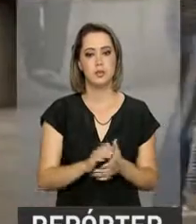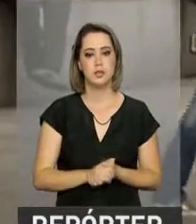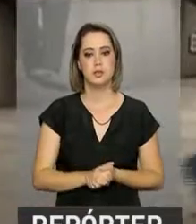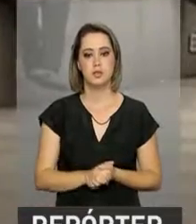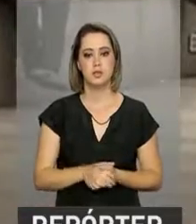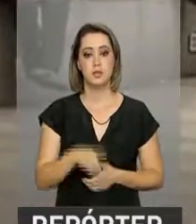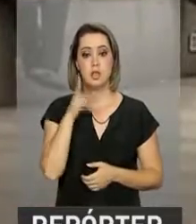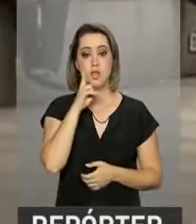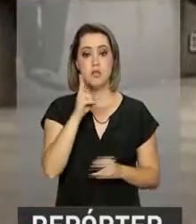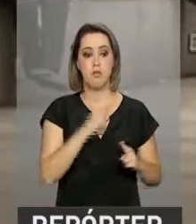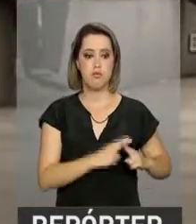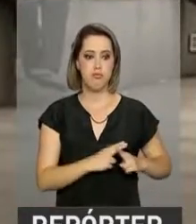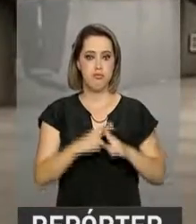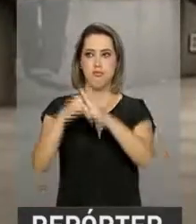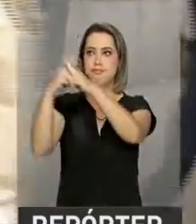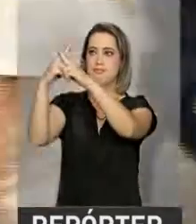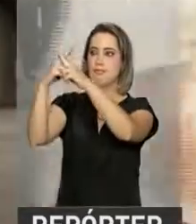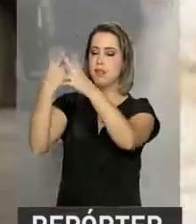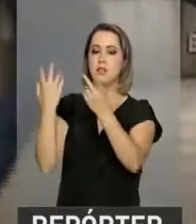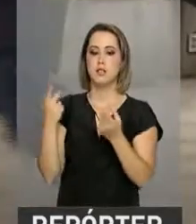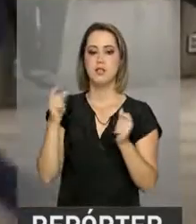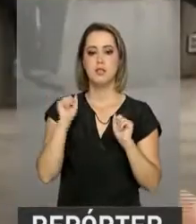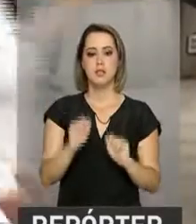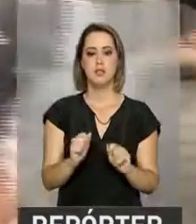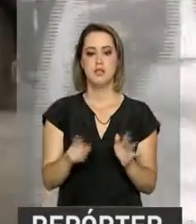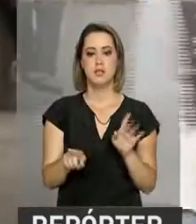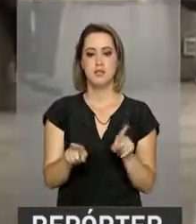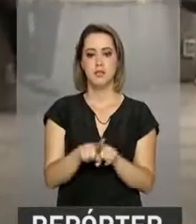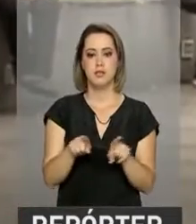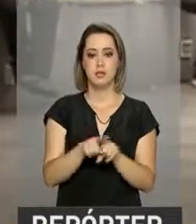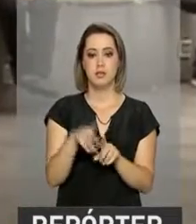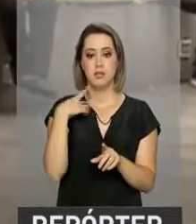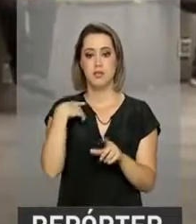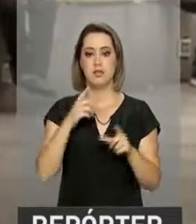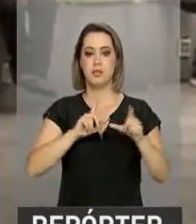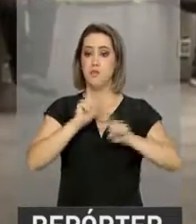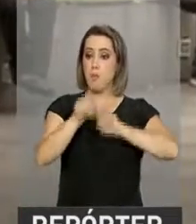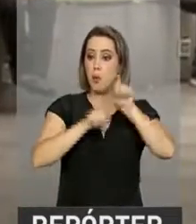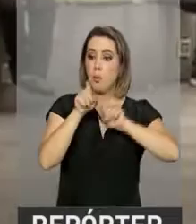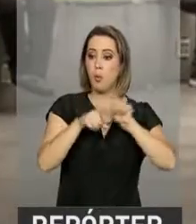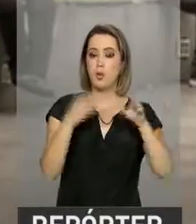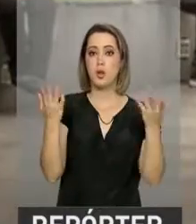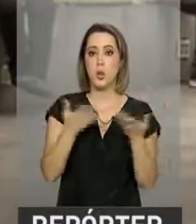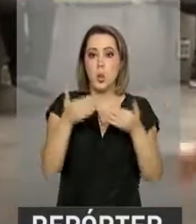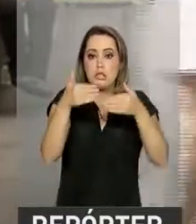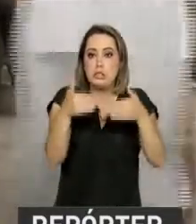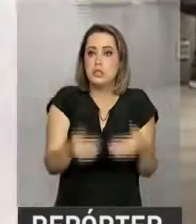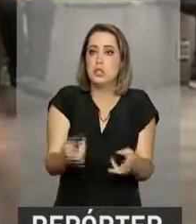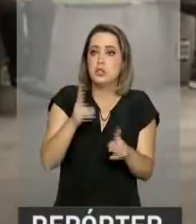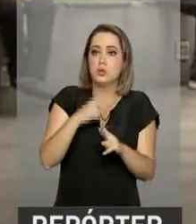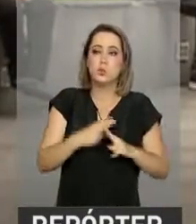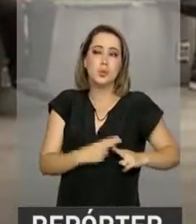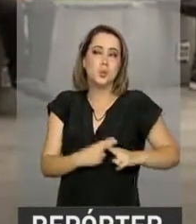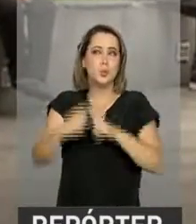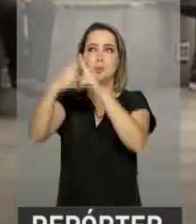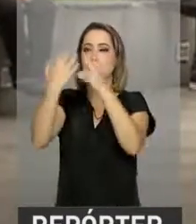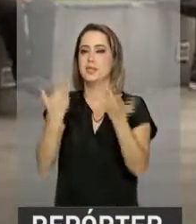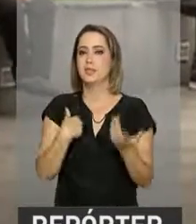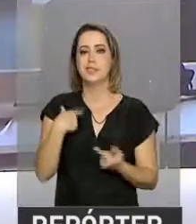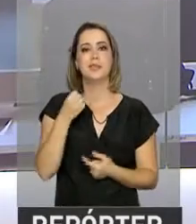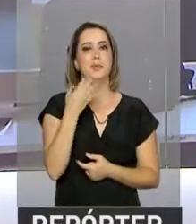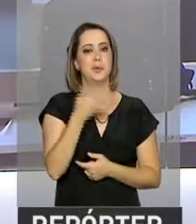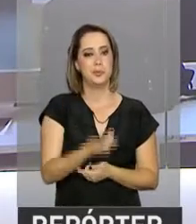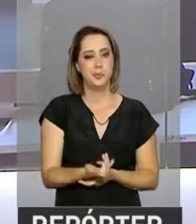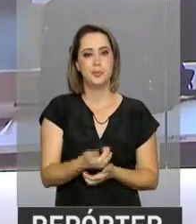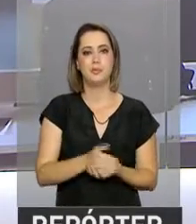lançamento dessa parte ao vivo que apesar de ter lançado o villa sobe pelo computador e agora vou fazer falar e ver ele vai ser